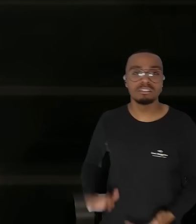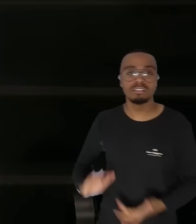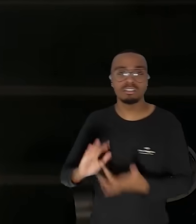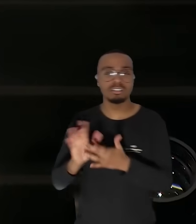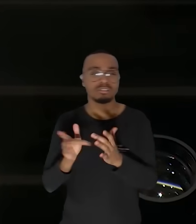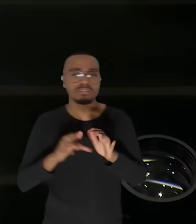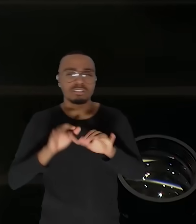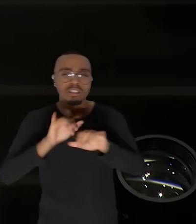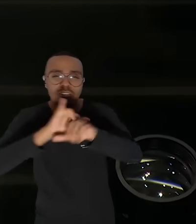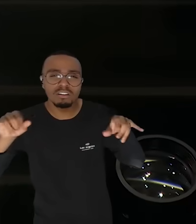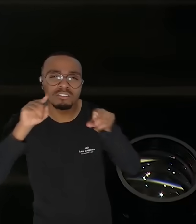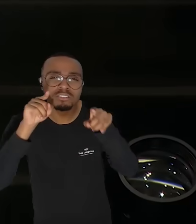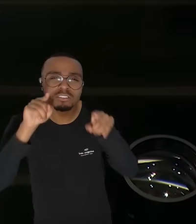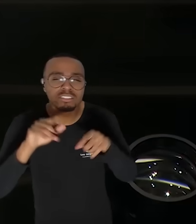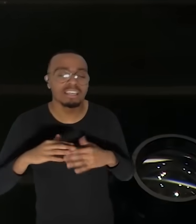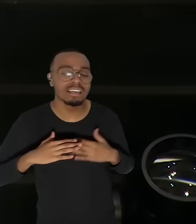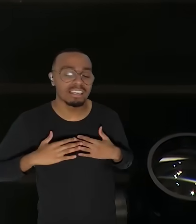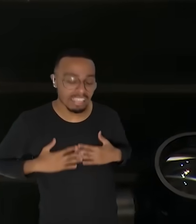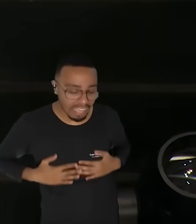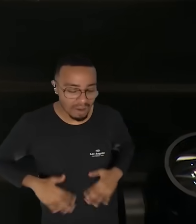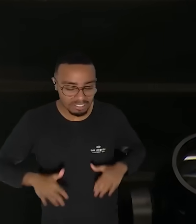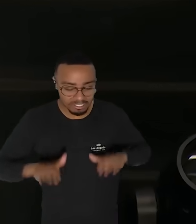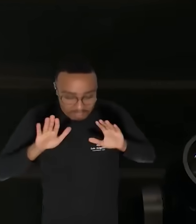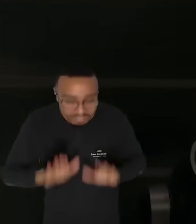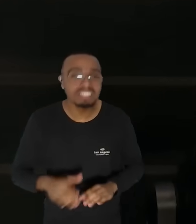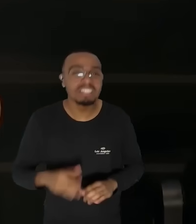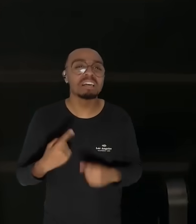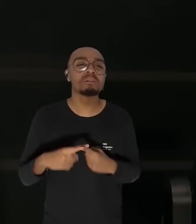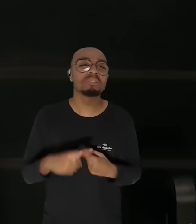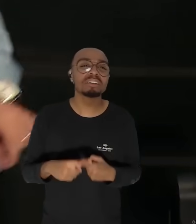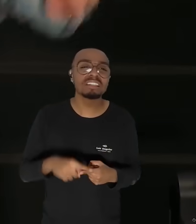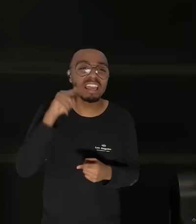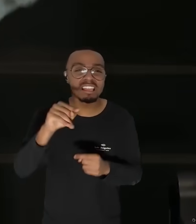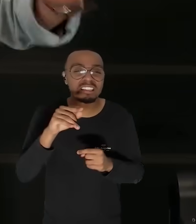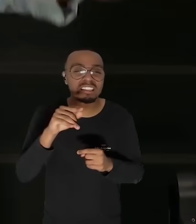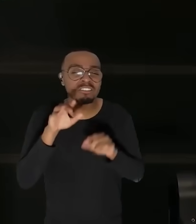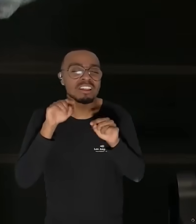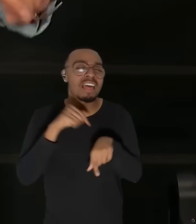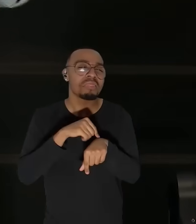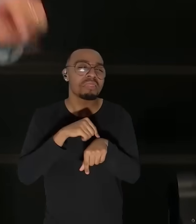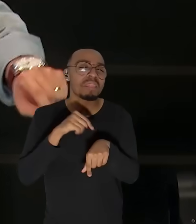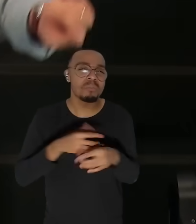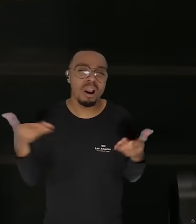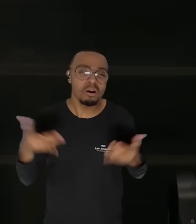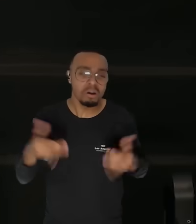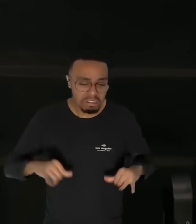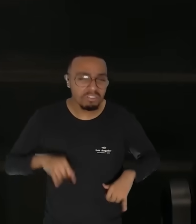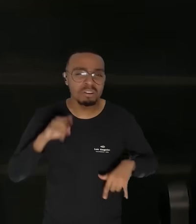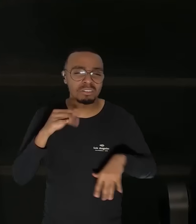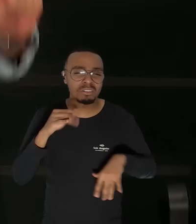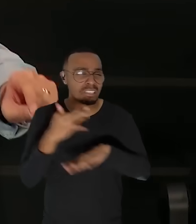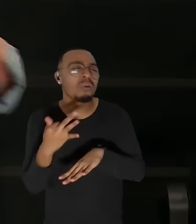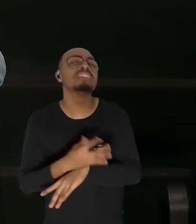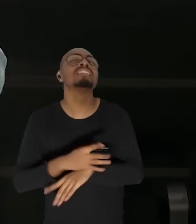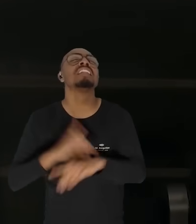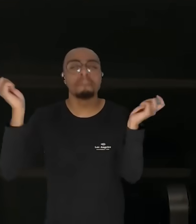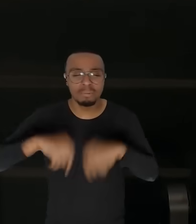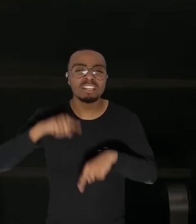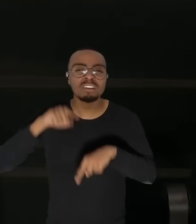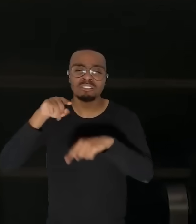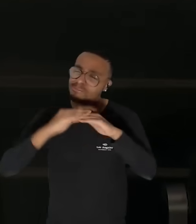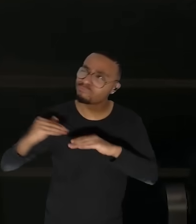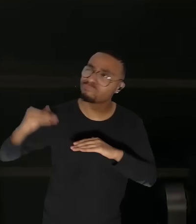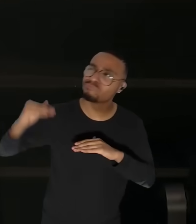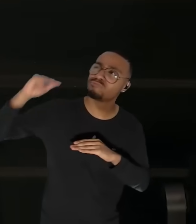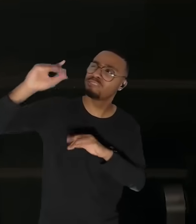ei, fique na sua, porque esse vento só está aí porque eu estou te promovendo, esse vento só está aí porque tem grandeza preparada